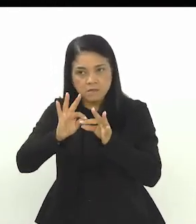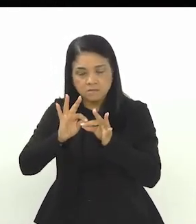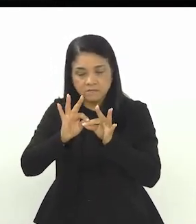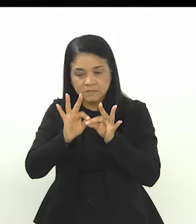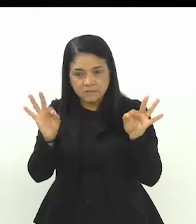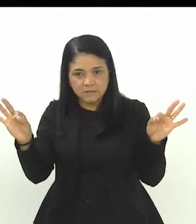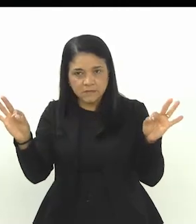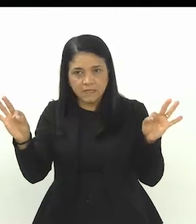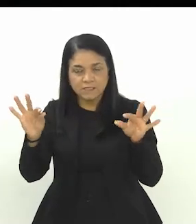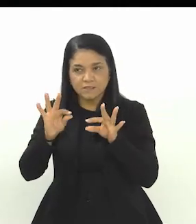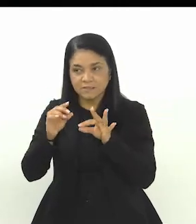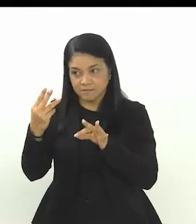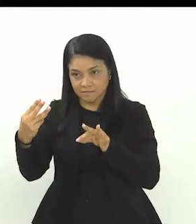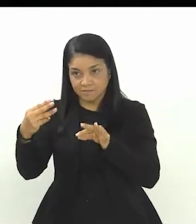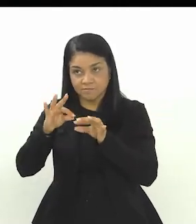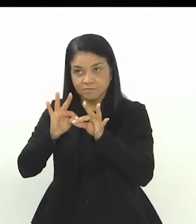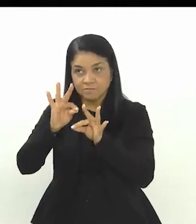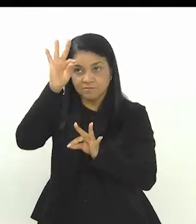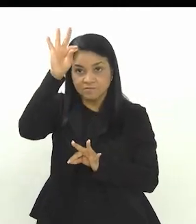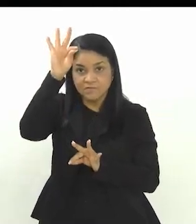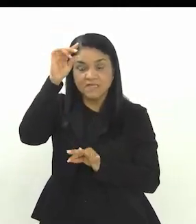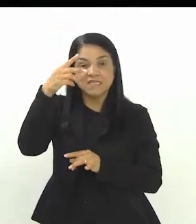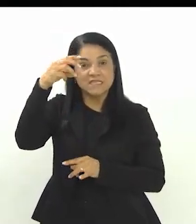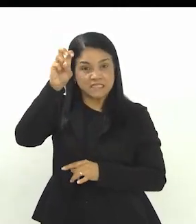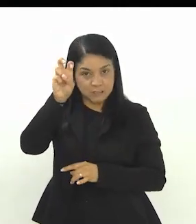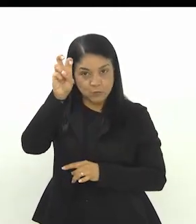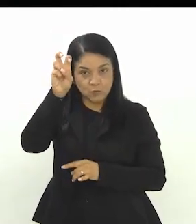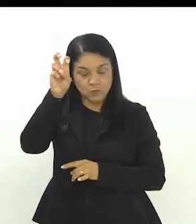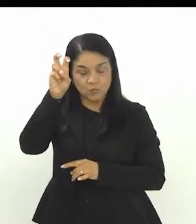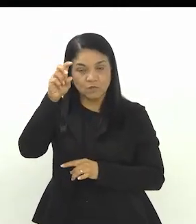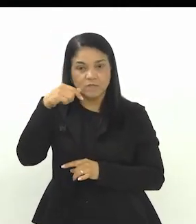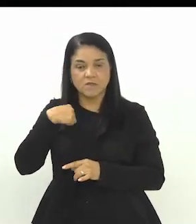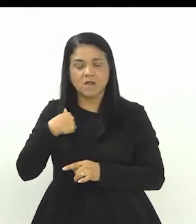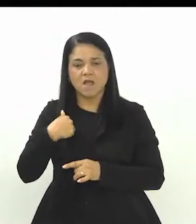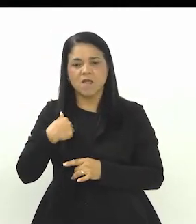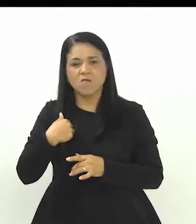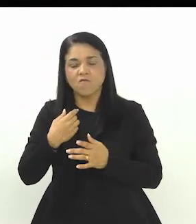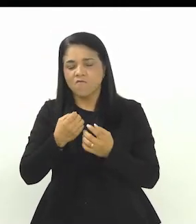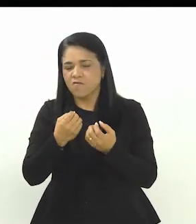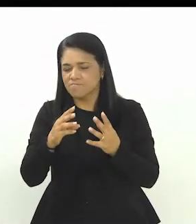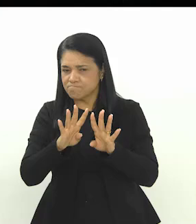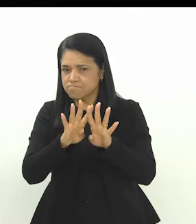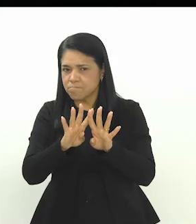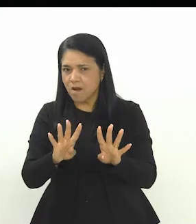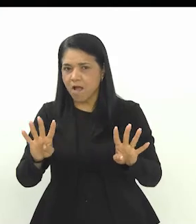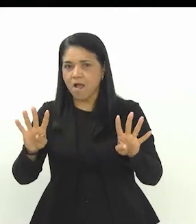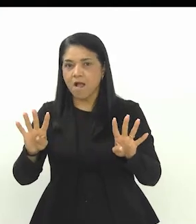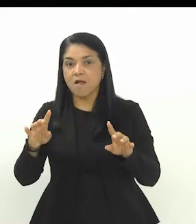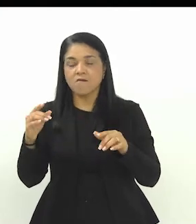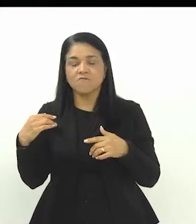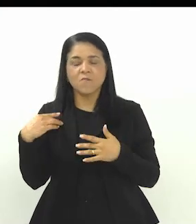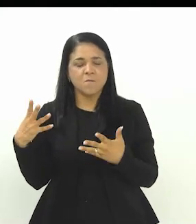de 3x5? Eu vou botar na comissão de frente. Eu falei, caraca, nós passamos... Foi maravilhoso aquilo.